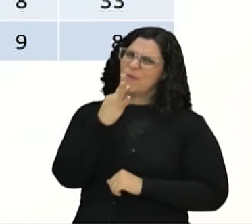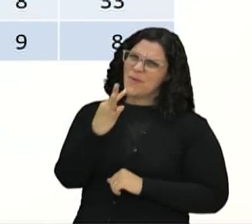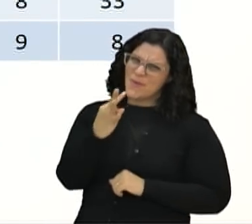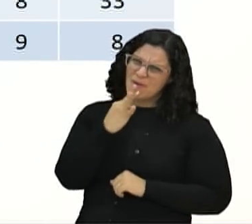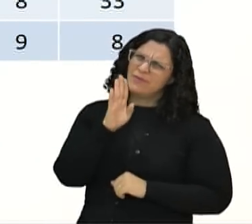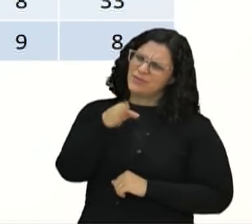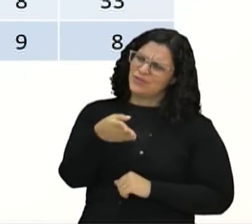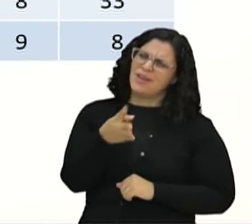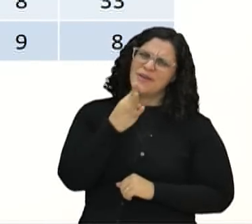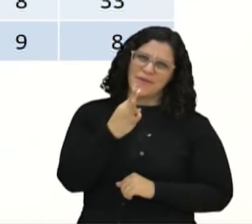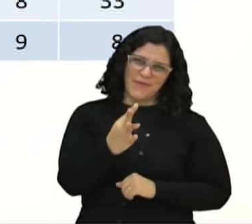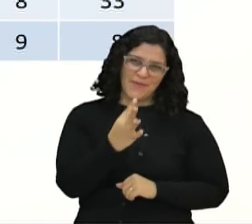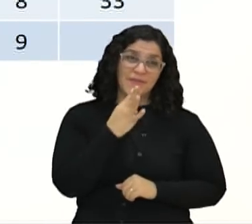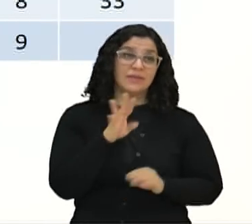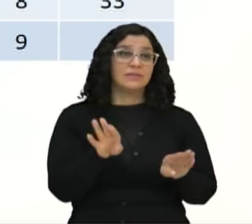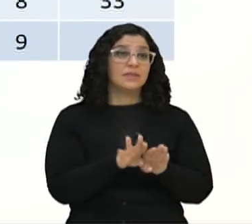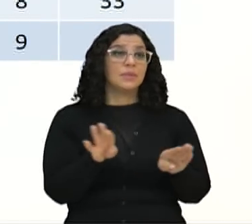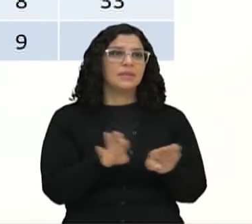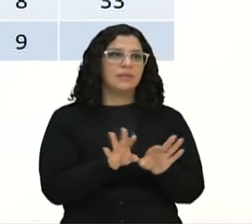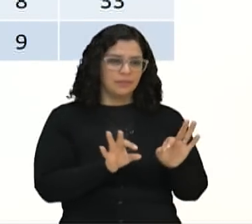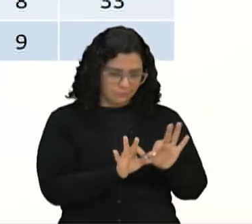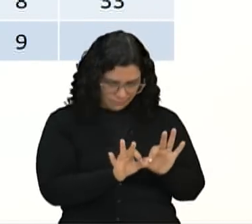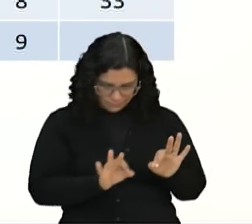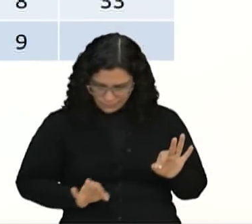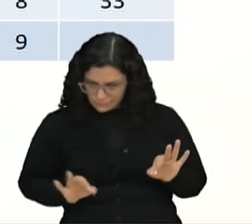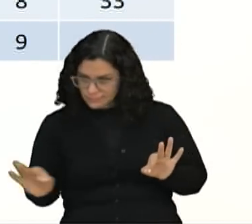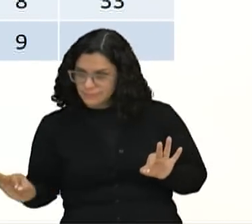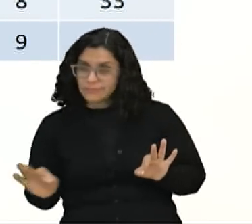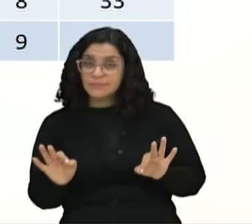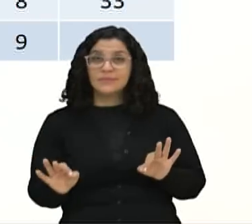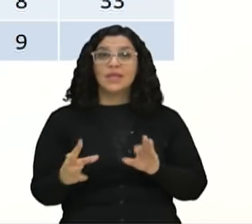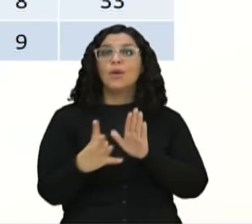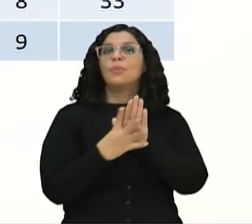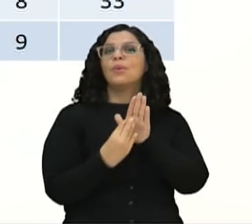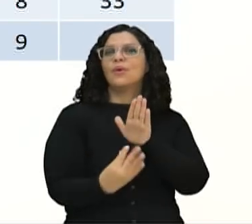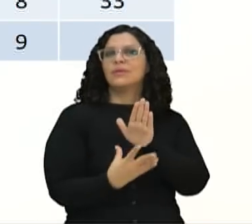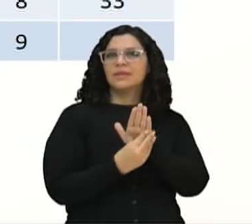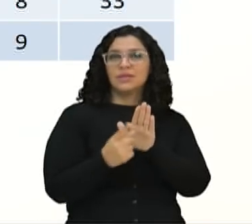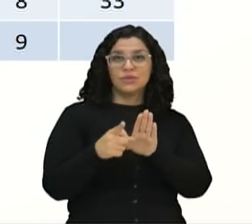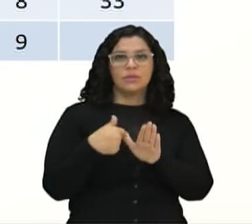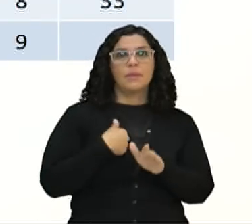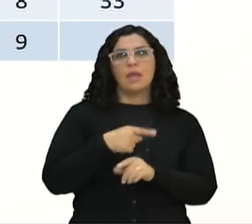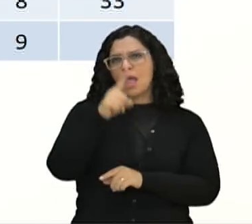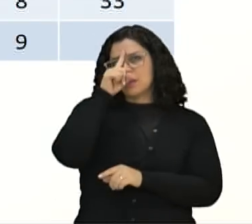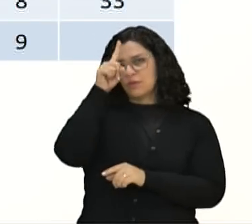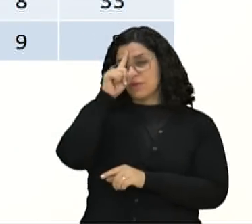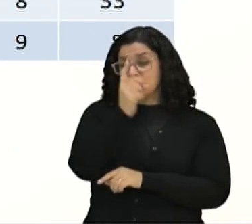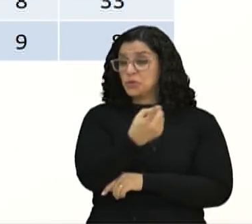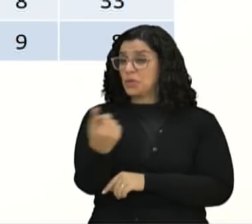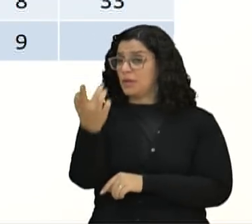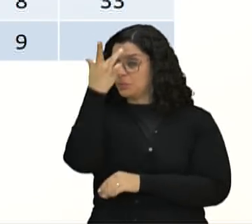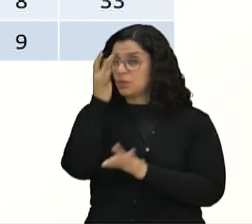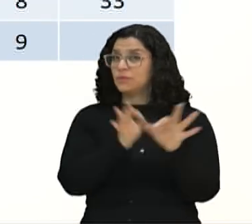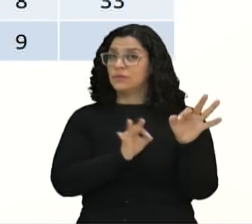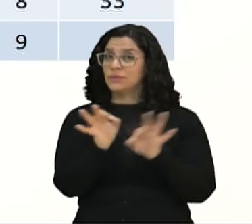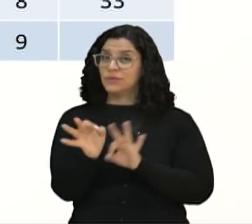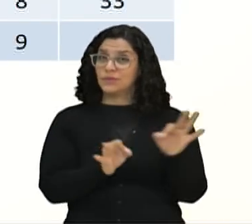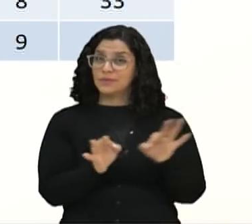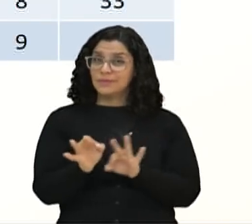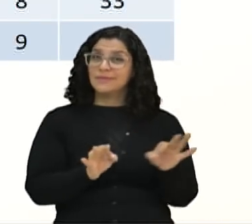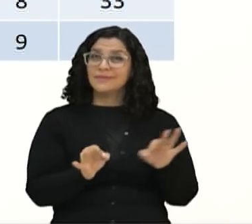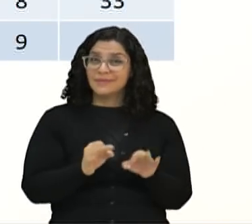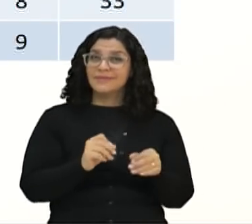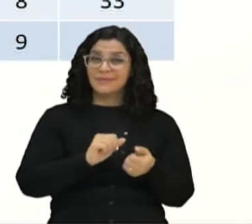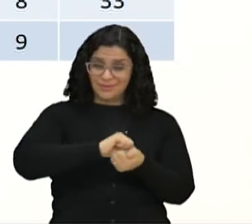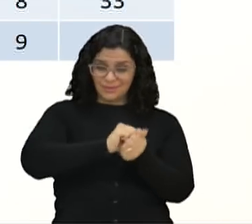por vocês, né? E aqui tem um percurso bem bacana, mas é um exemplo, né? Vai muito da criatividade de quem está organizando esse evento,